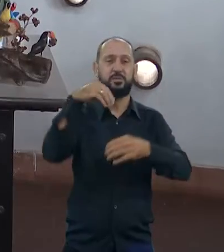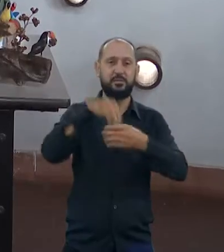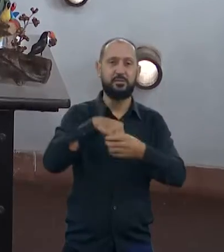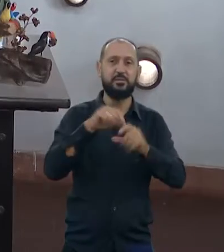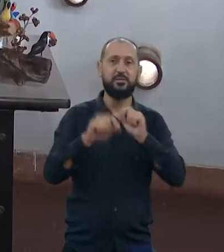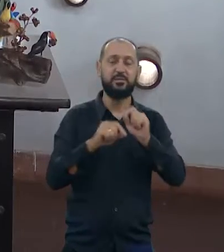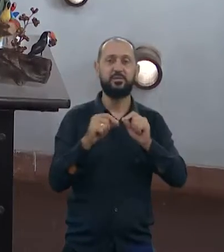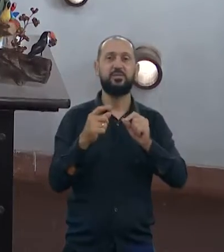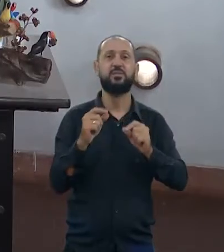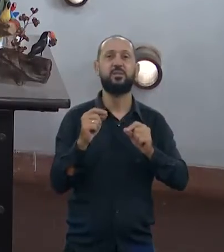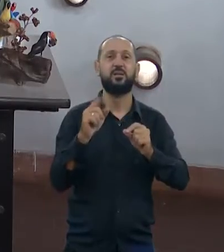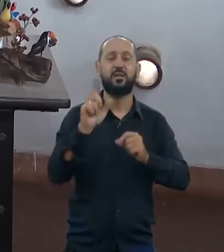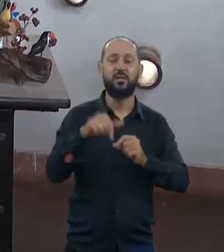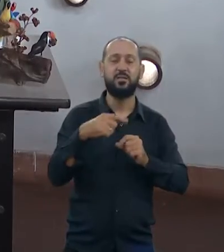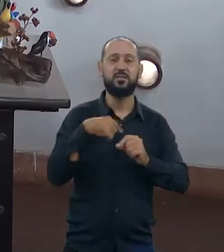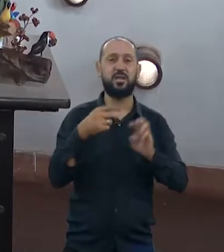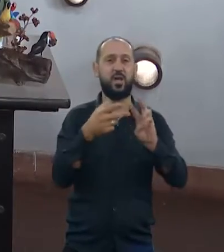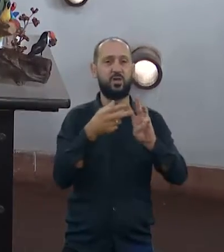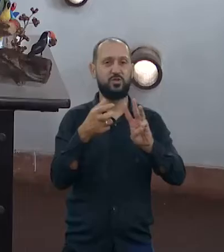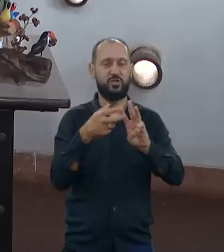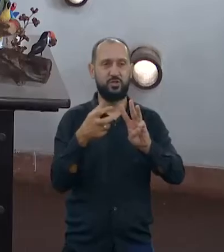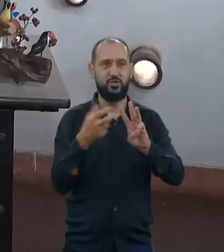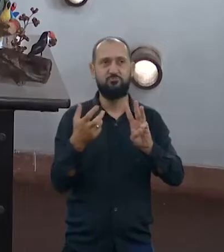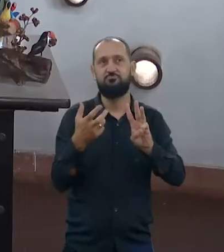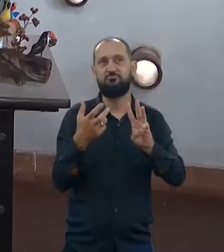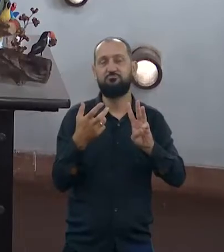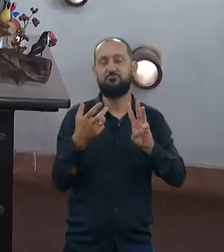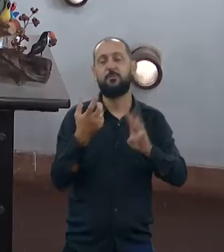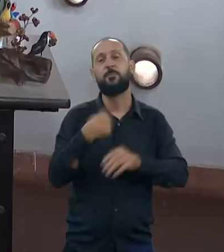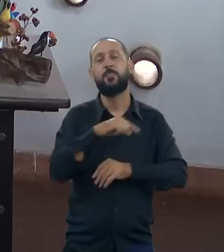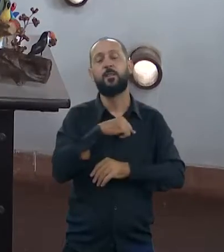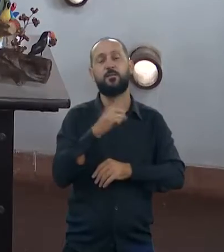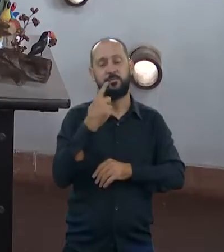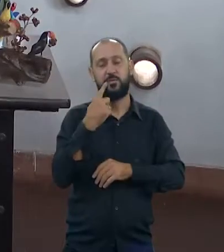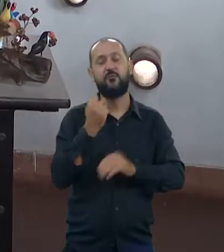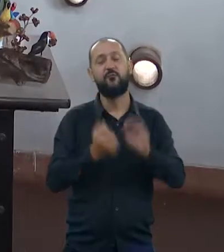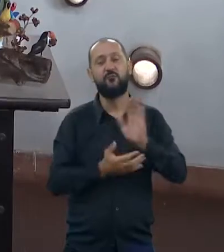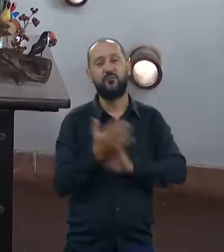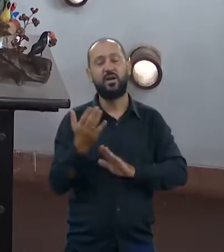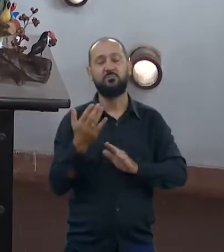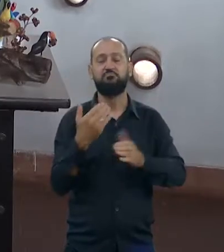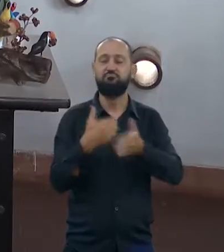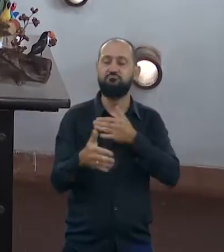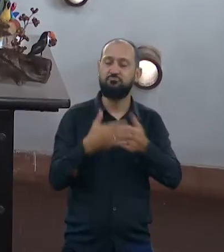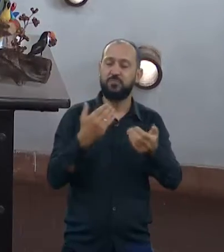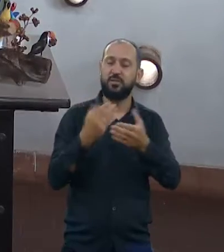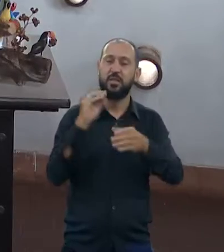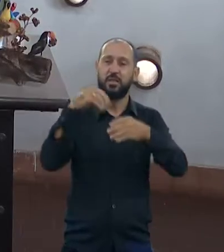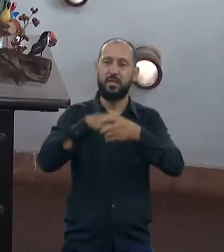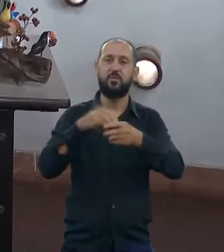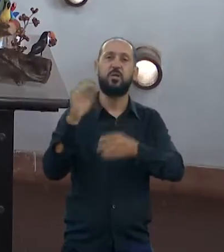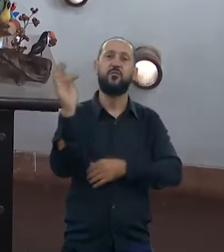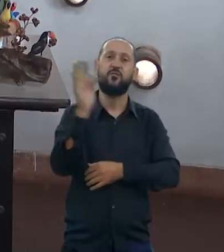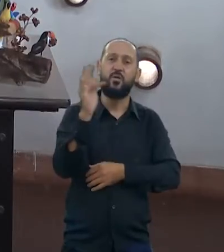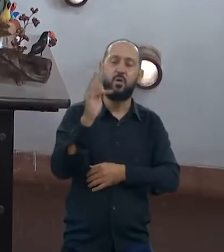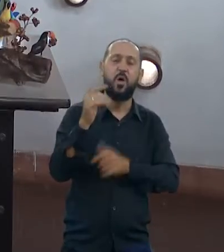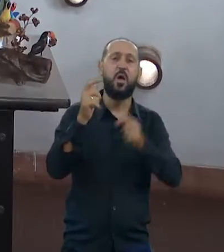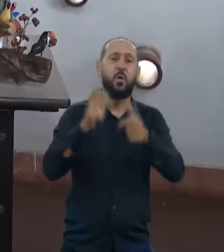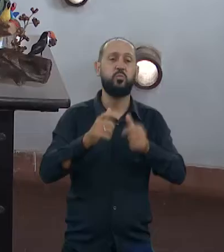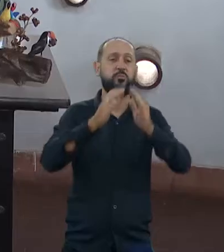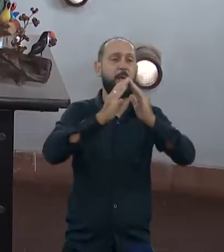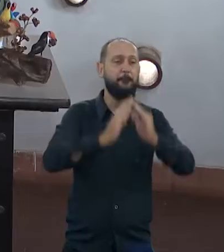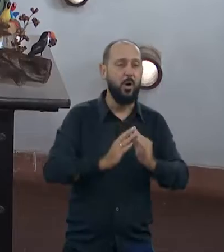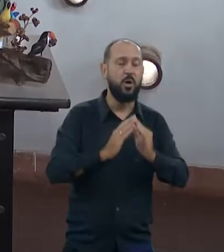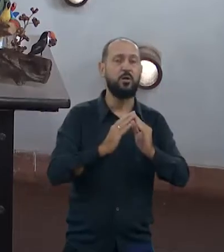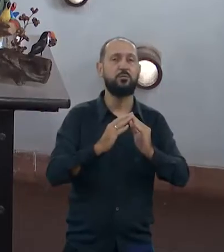essência, essência de ser indígena onde nós for, né, seja na faculdade, seja onde nós